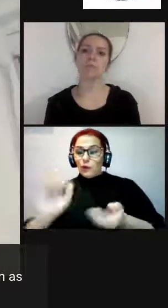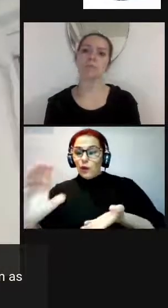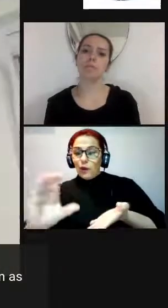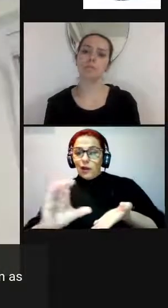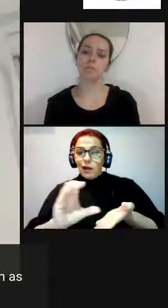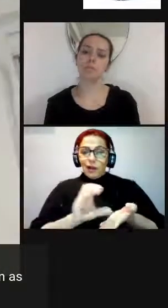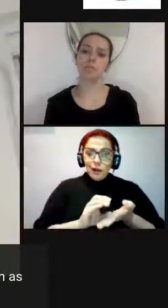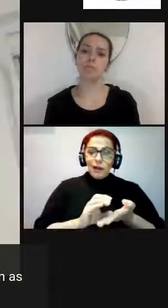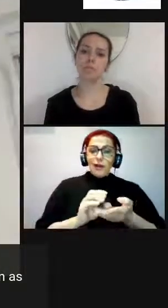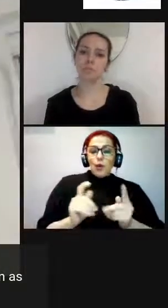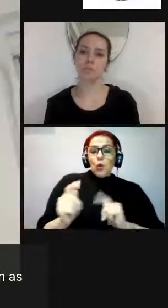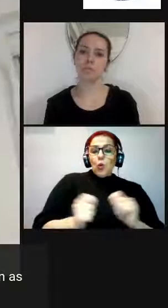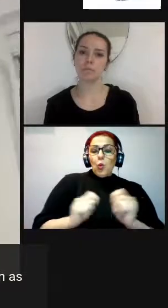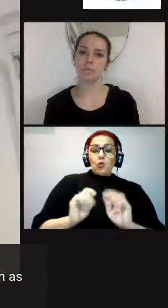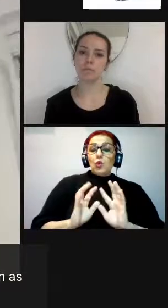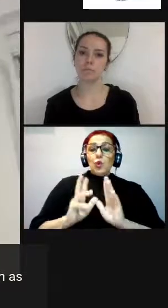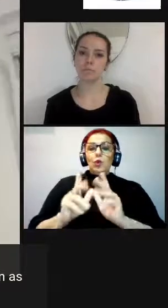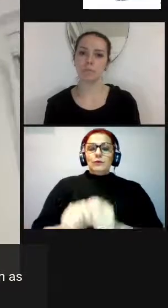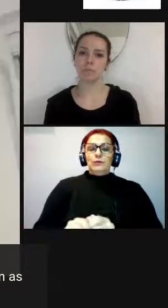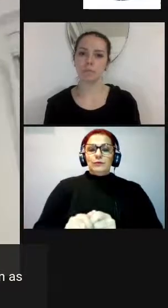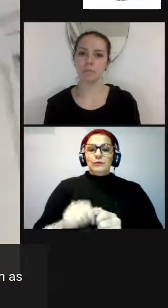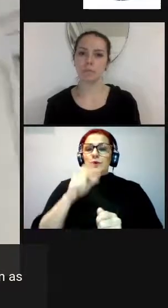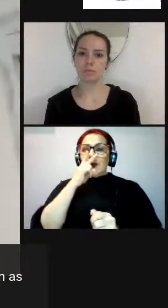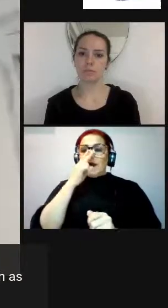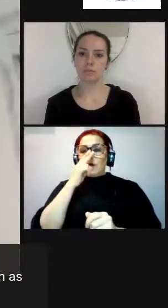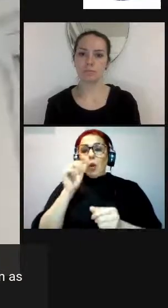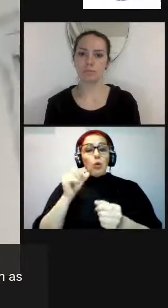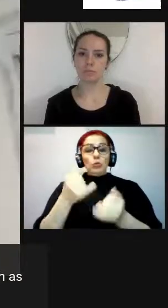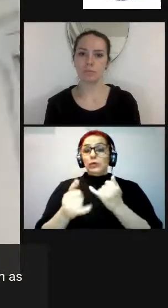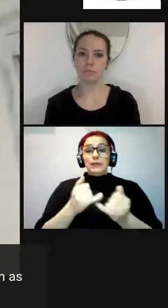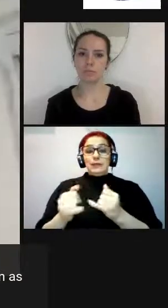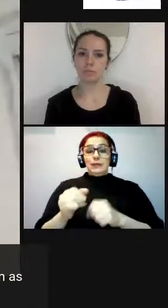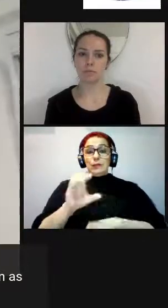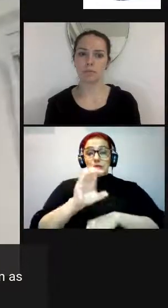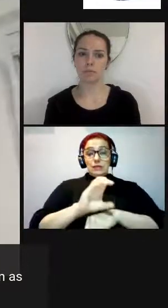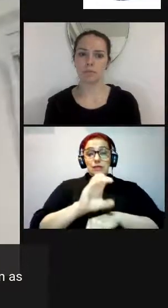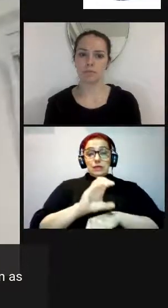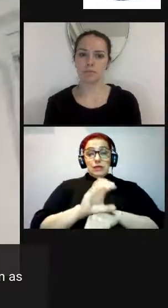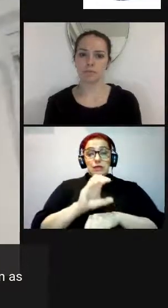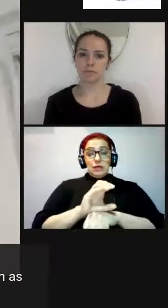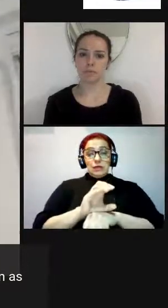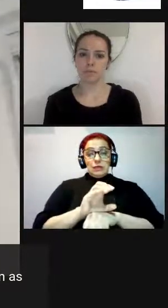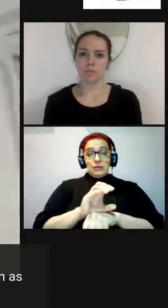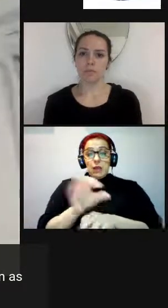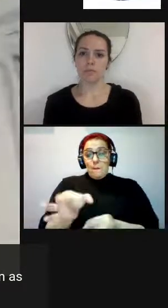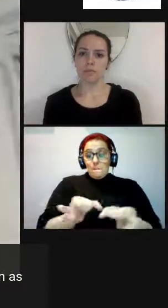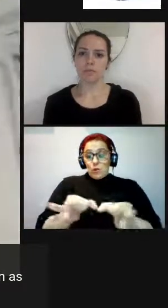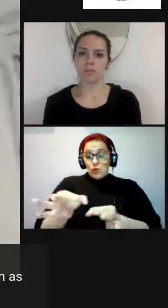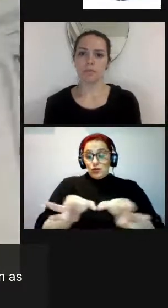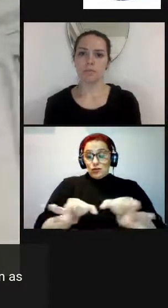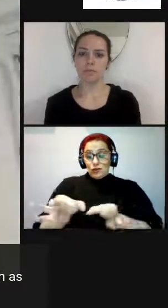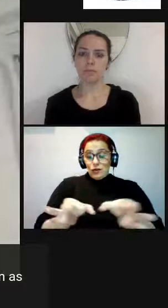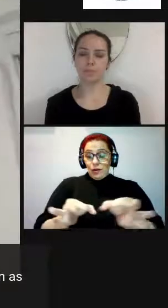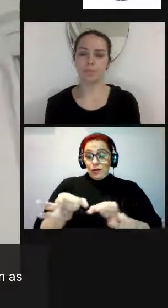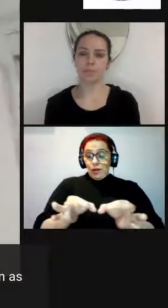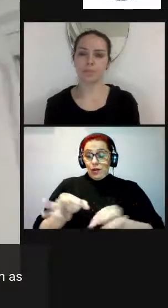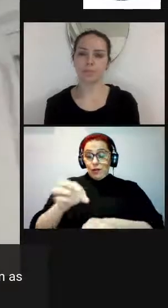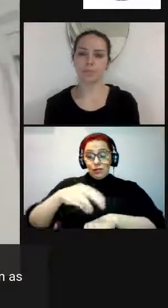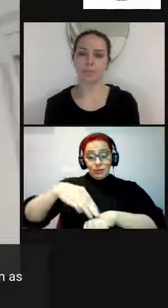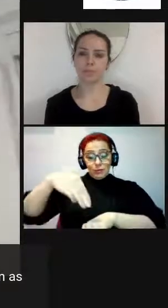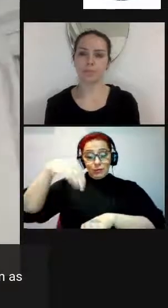que sabe tudo né tu tem que fazer tudo assim como tem paciência né quando tá fazendo ciência quando você tá fazendo o projeto de Mestrado com projeto do doutorado